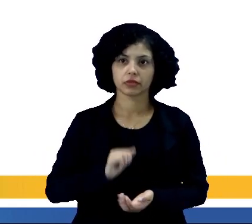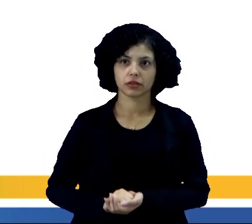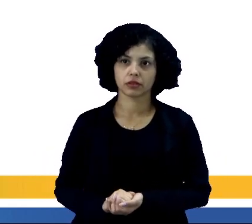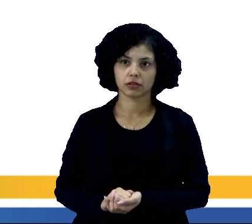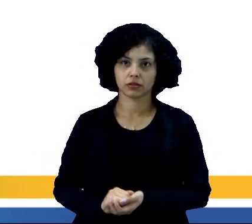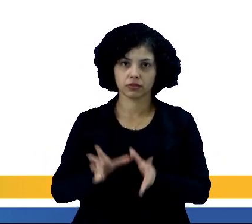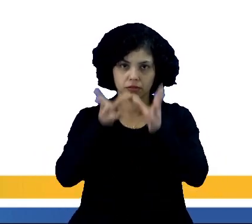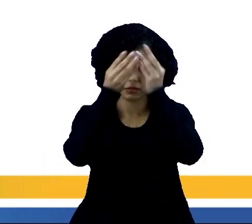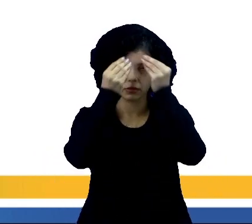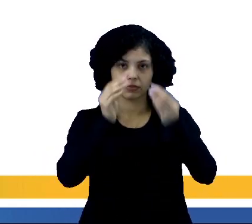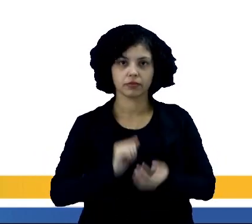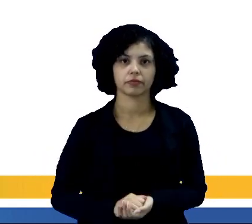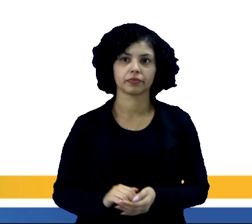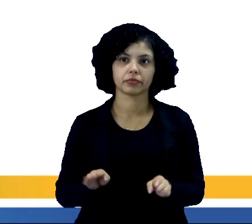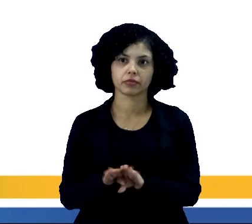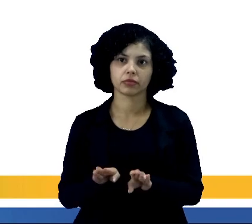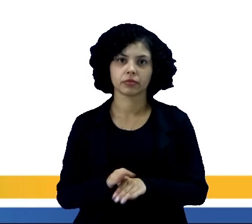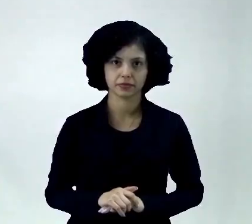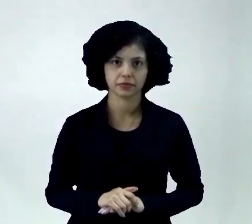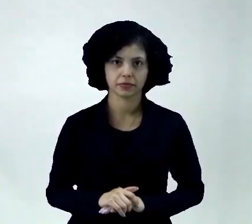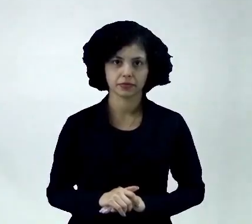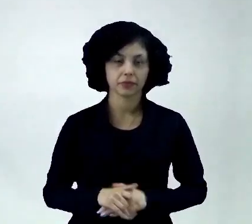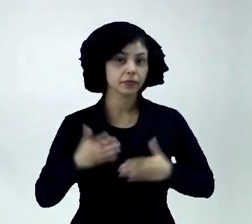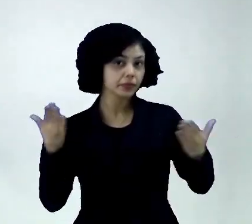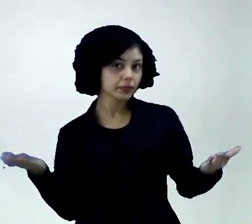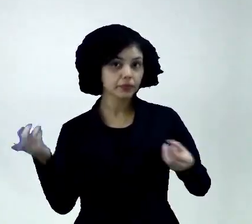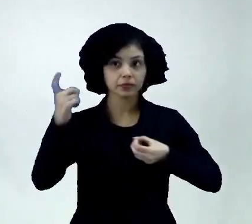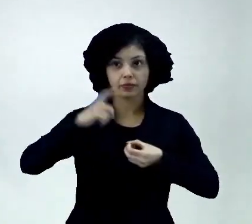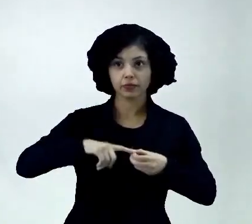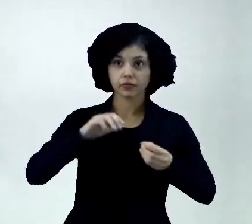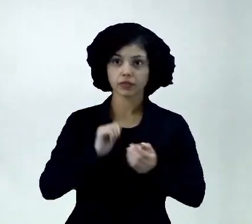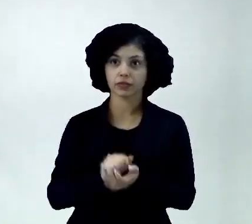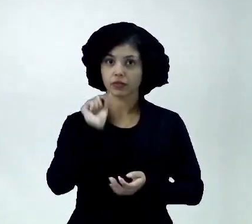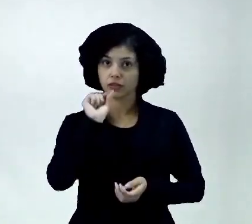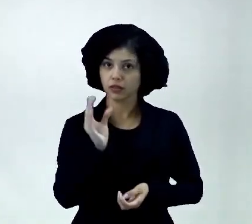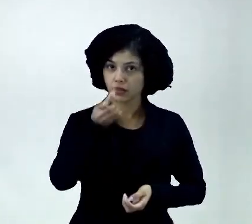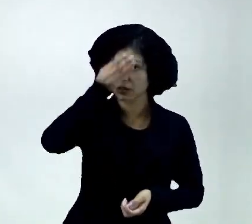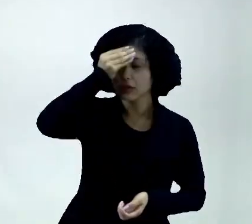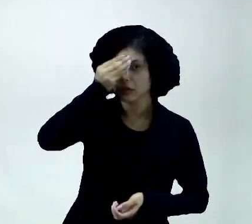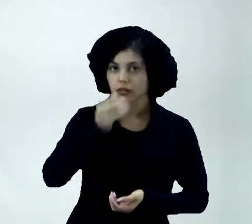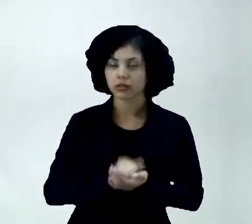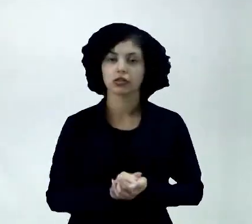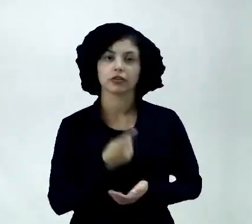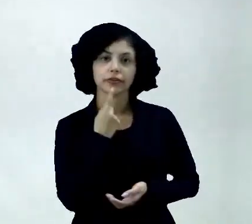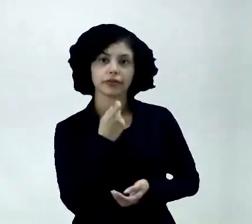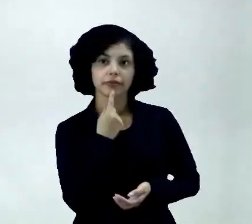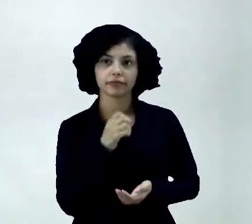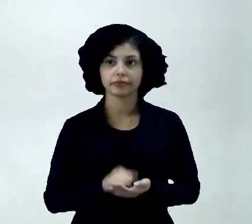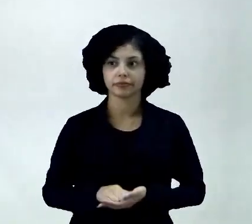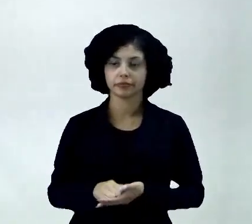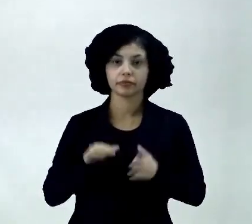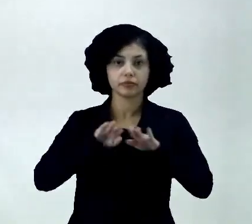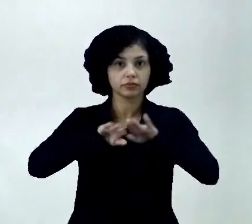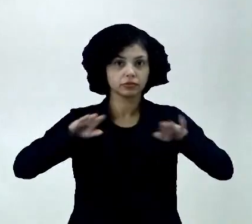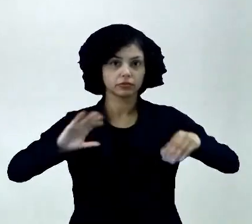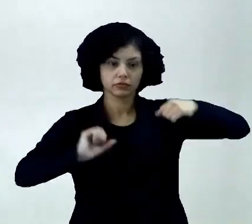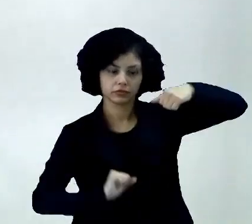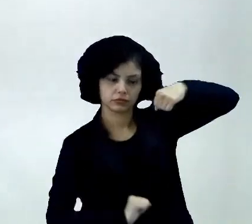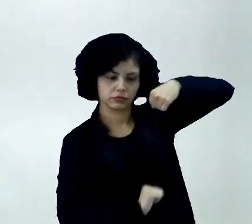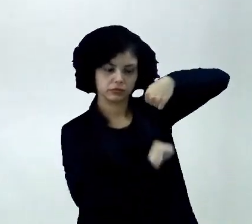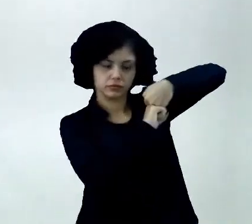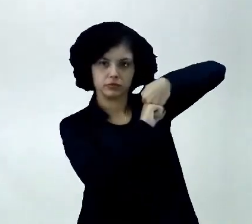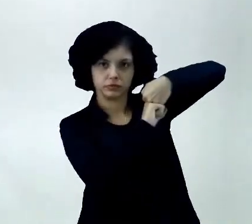olhada, frisa, foca e volta para mim. Então, voltando aqui, compreendendo a região vermelha, é a parte que